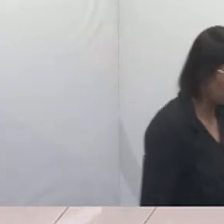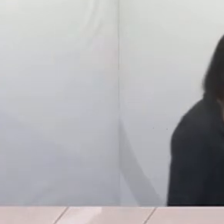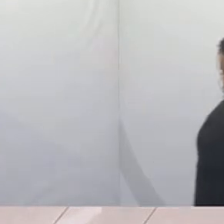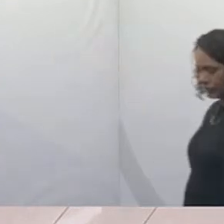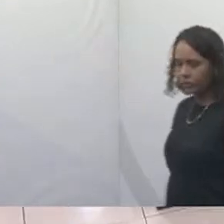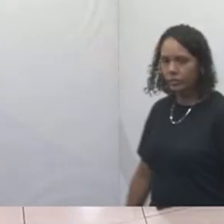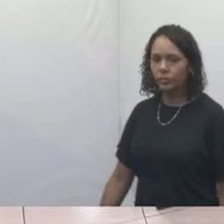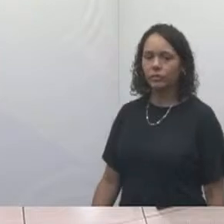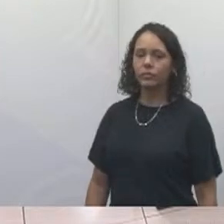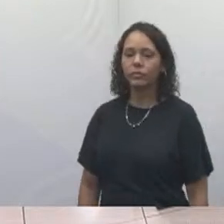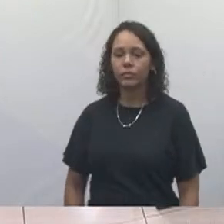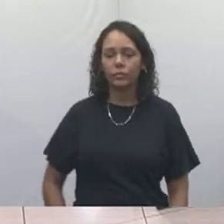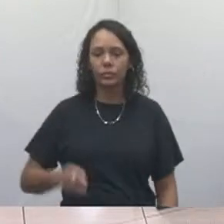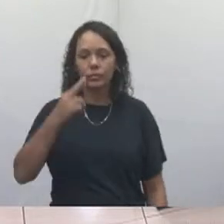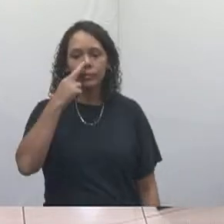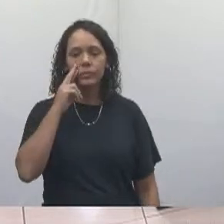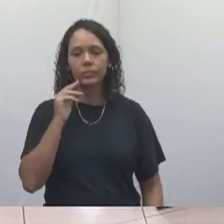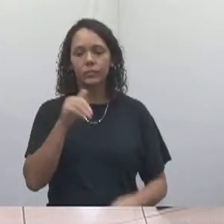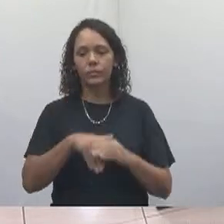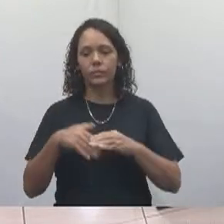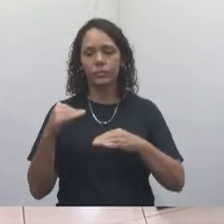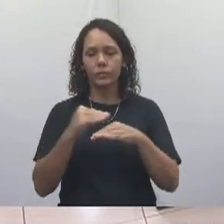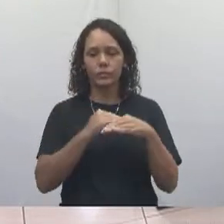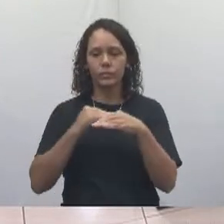Rogério Timóteo? Favorável.